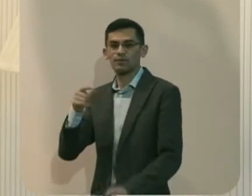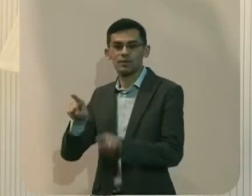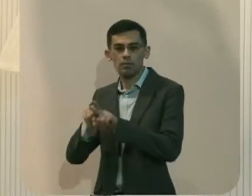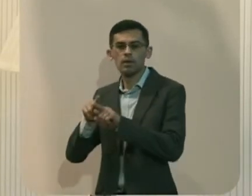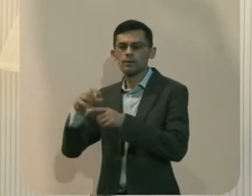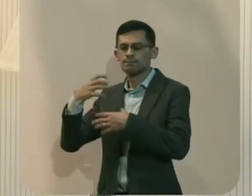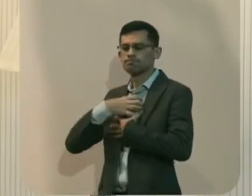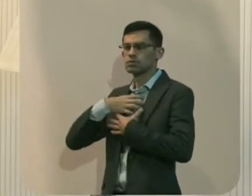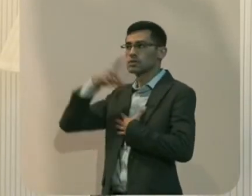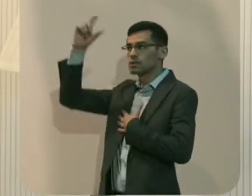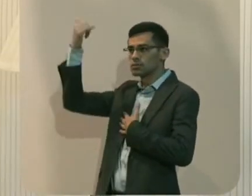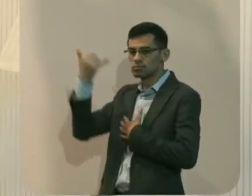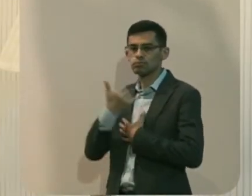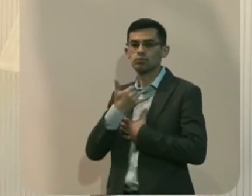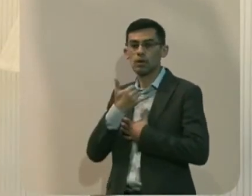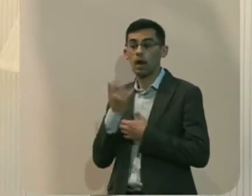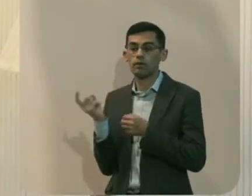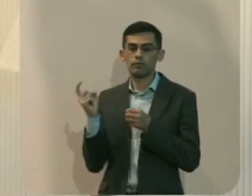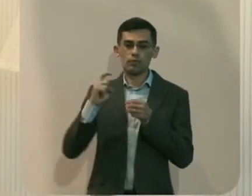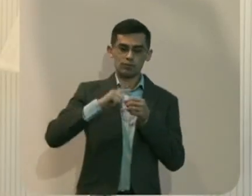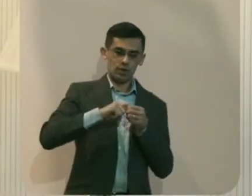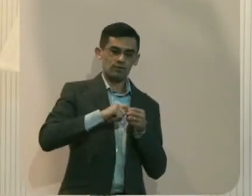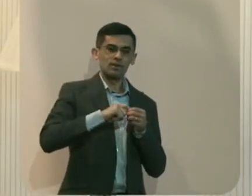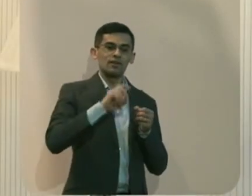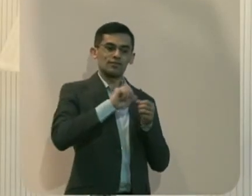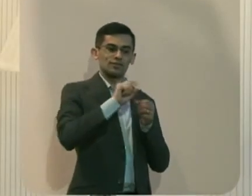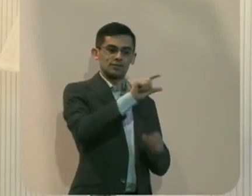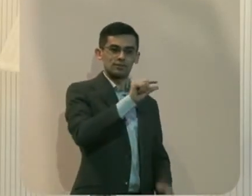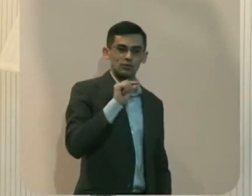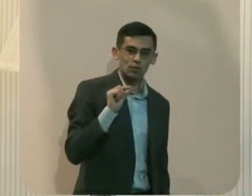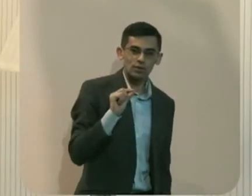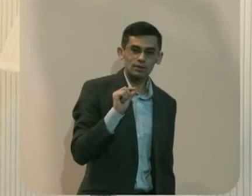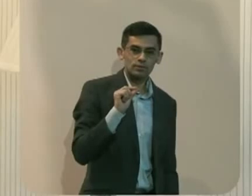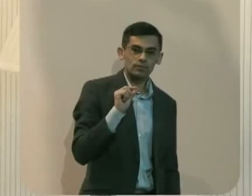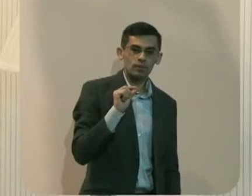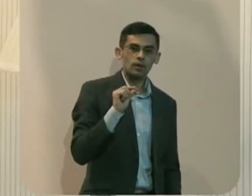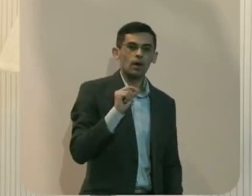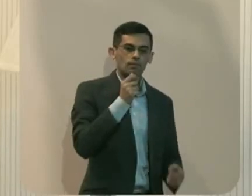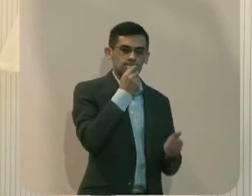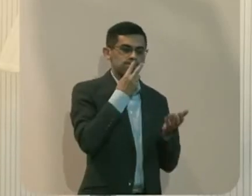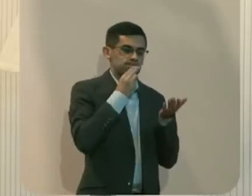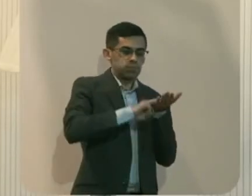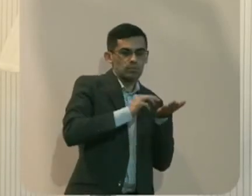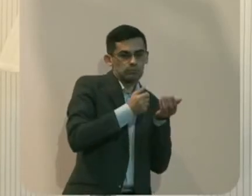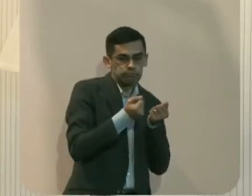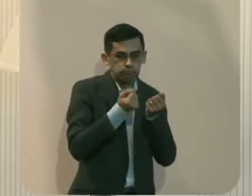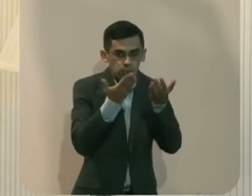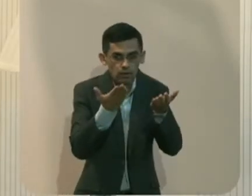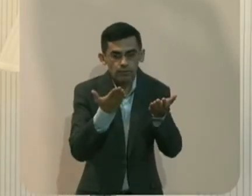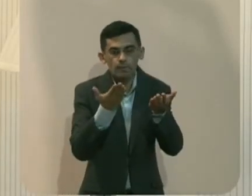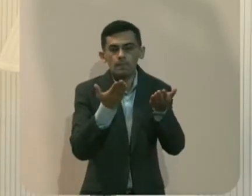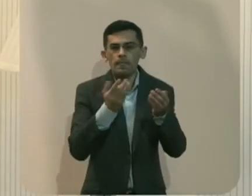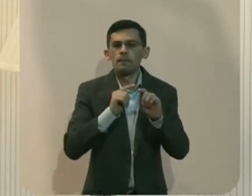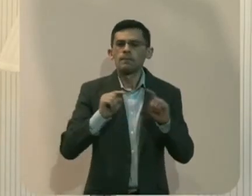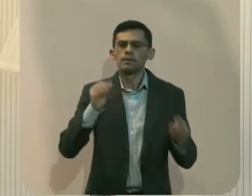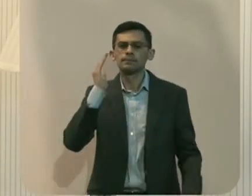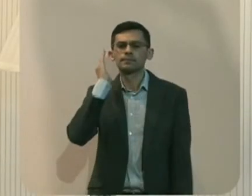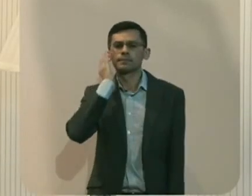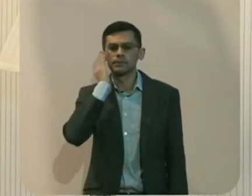que ele ouvia a voz do Espírito, ele voltava e tomava as suas decisões e encaminhava as coisas.